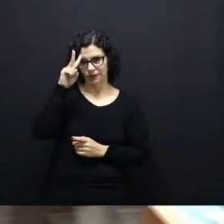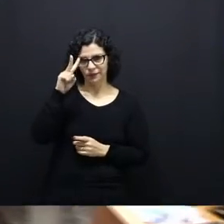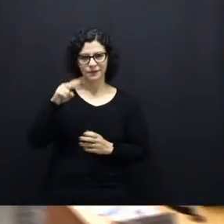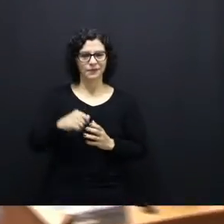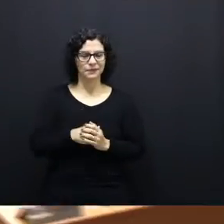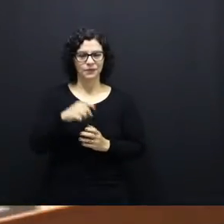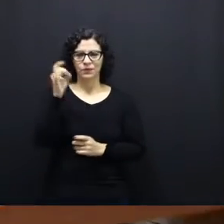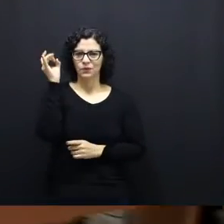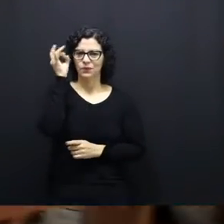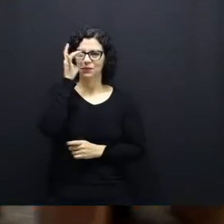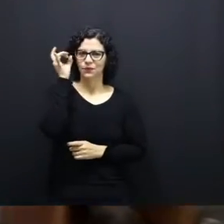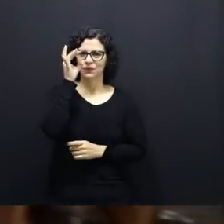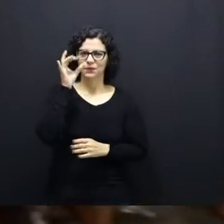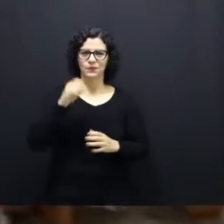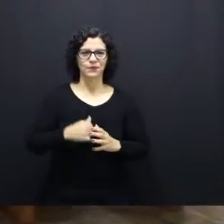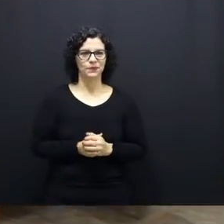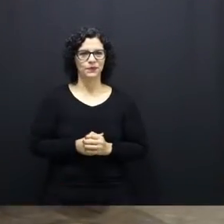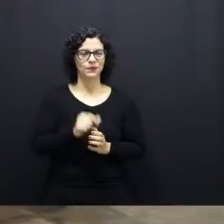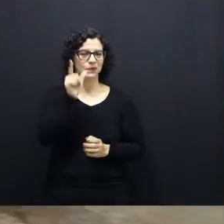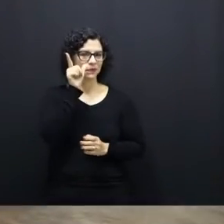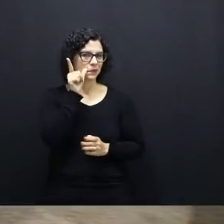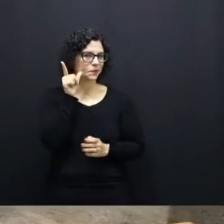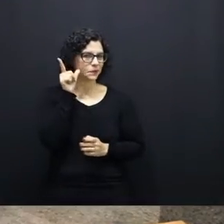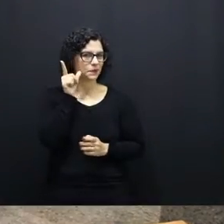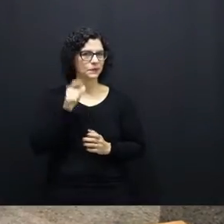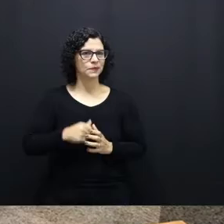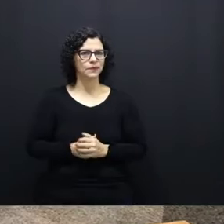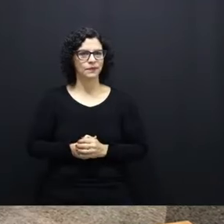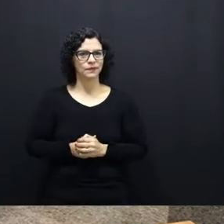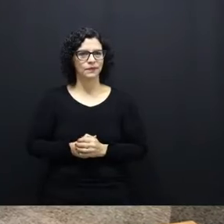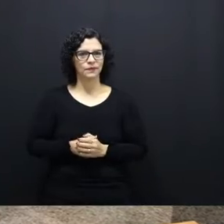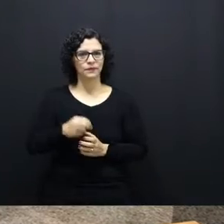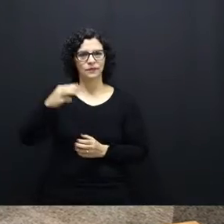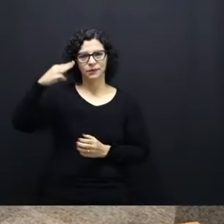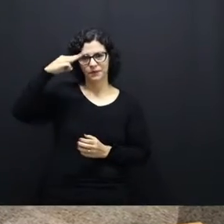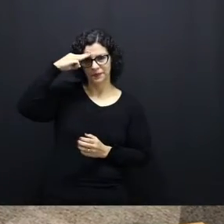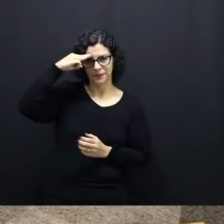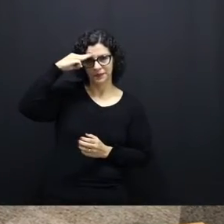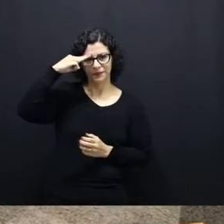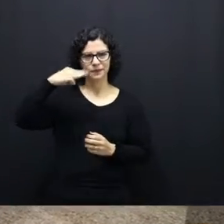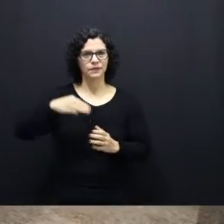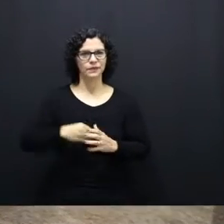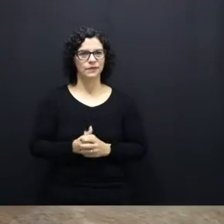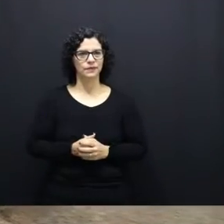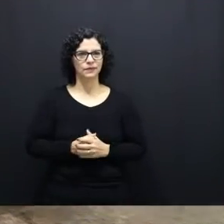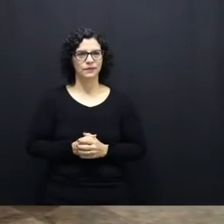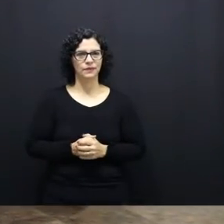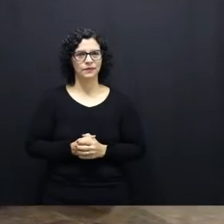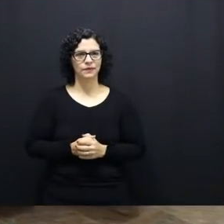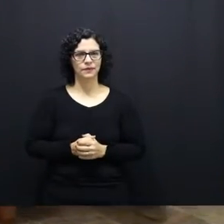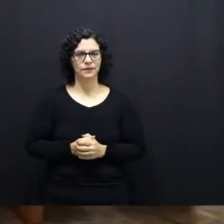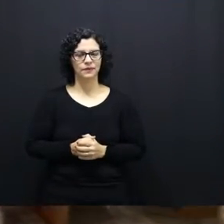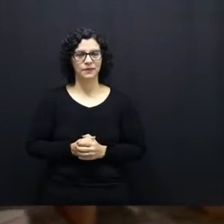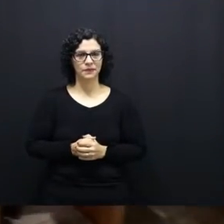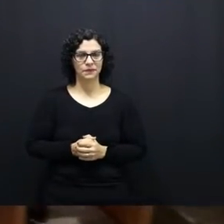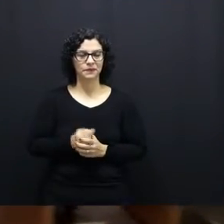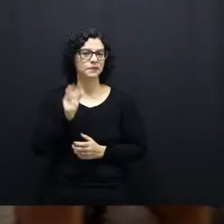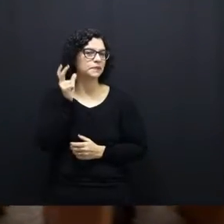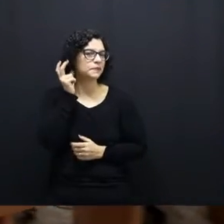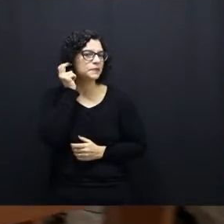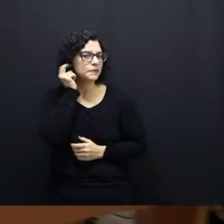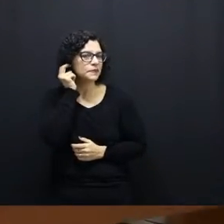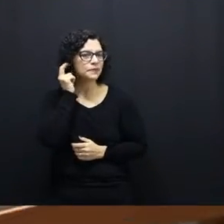Juliano Martins Luiz Monteiro presente ligado do Michel odent o Paulinho Maradona